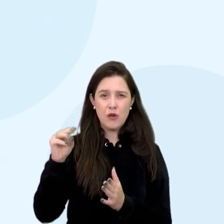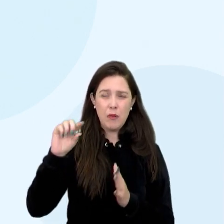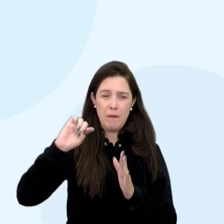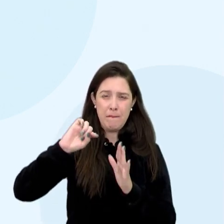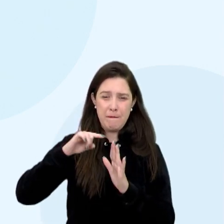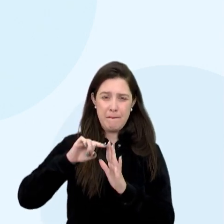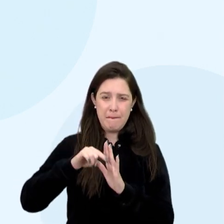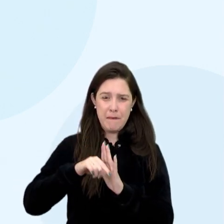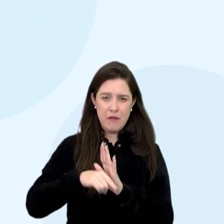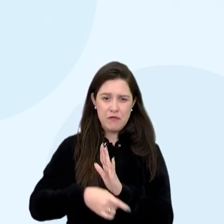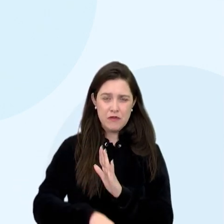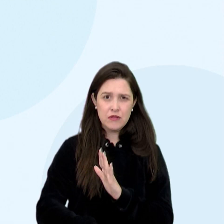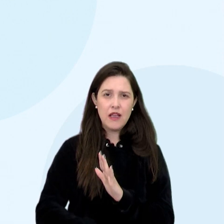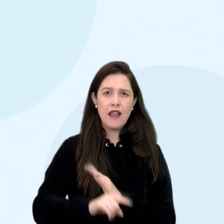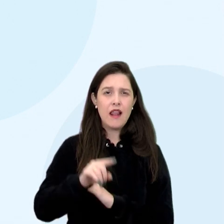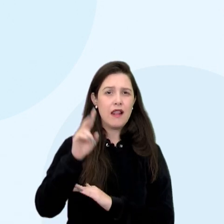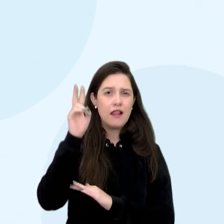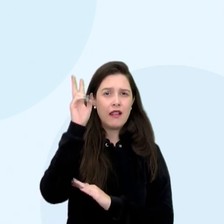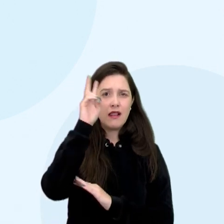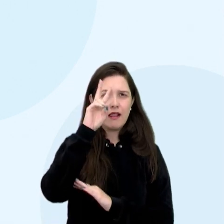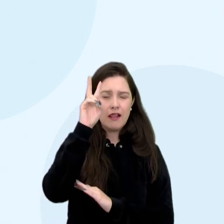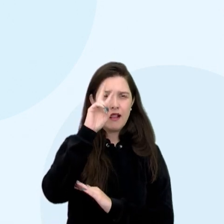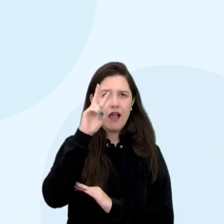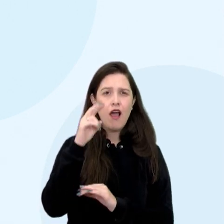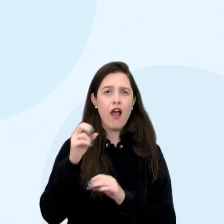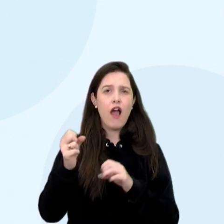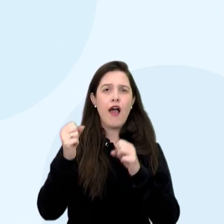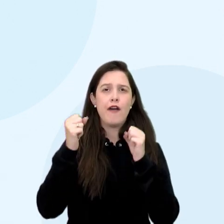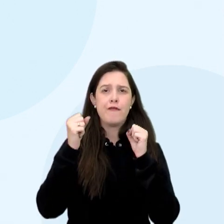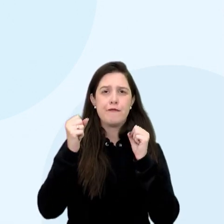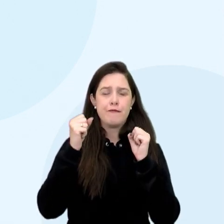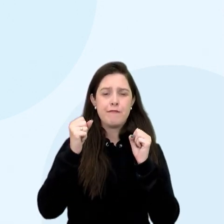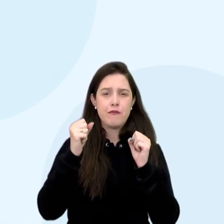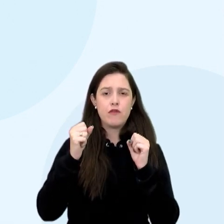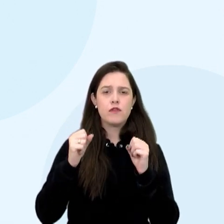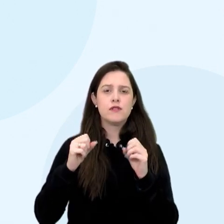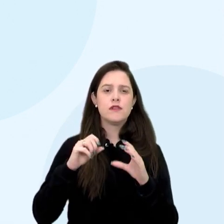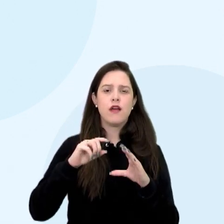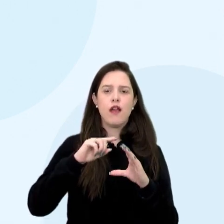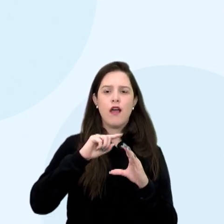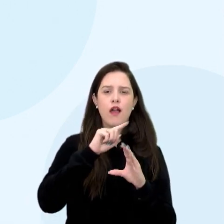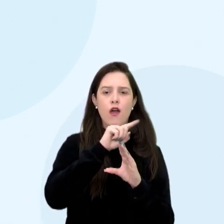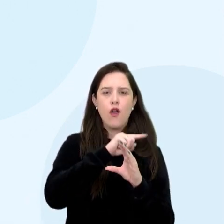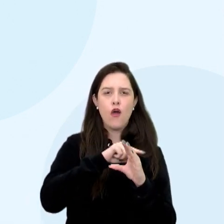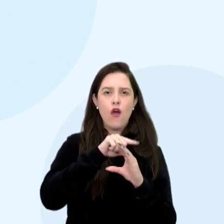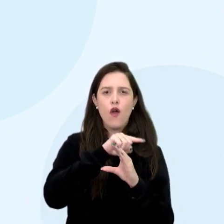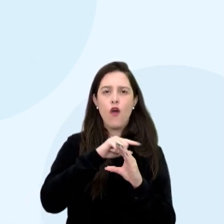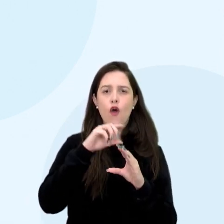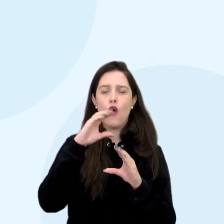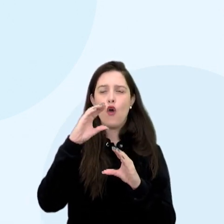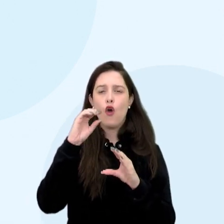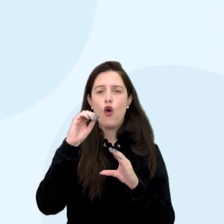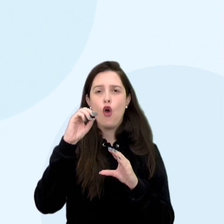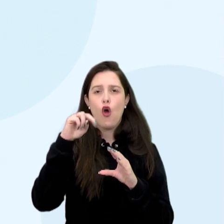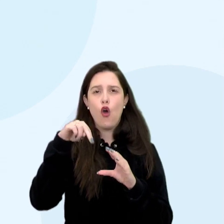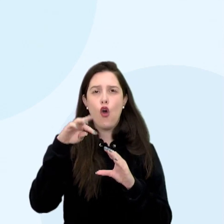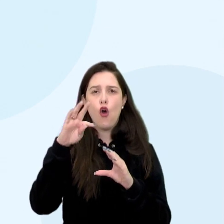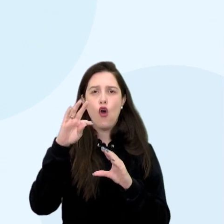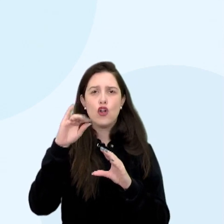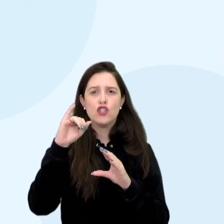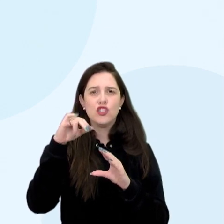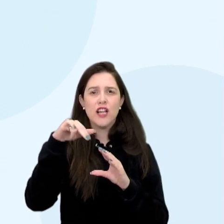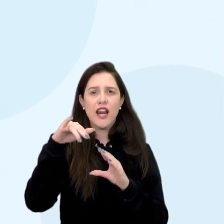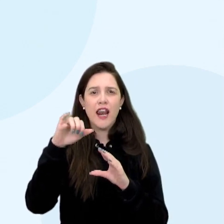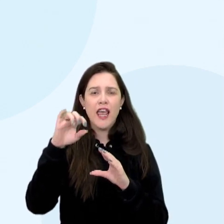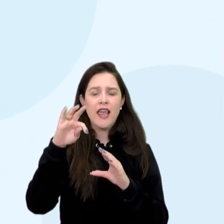né, de tamanho. Lembrando aí que a crosta, né, continental, ela é mais grossa do que a crosta oceânica, né? A